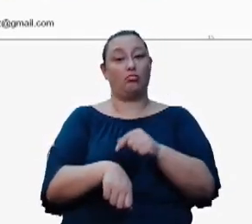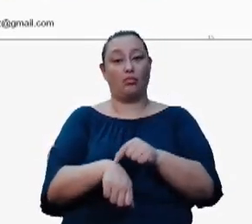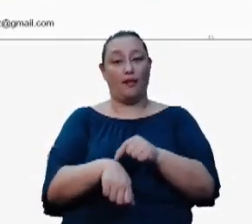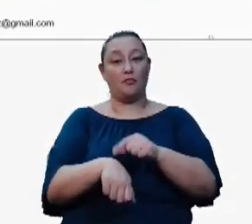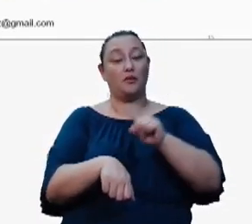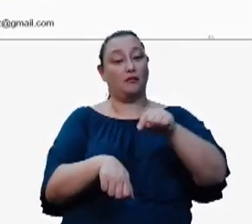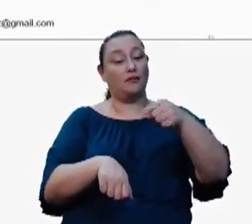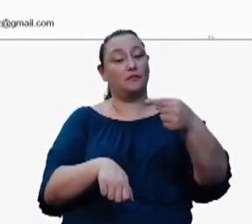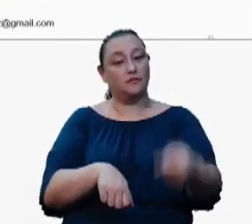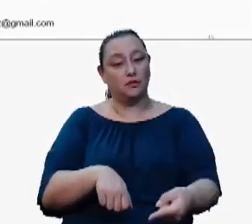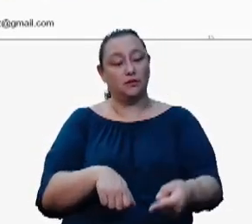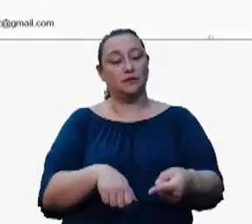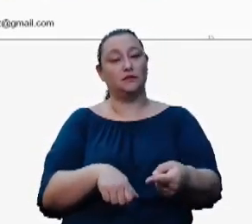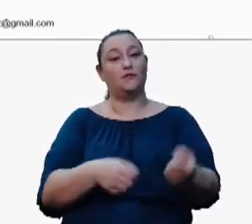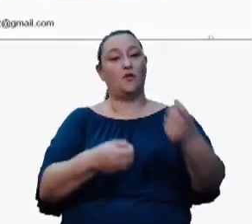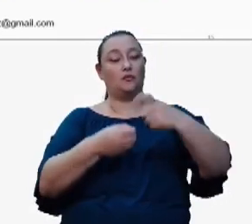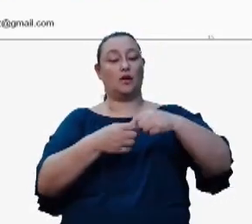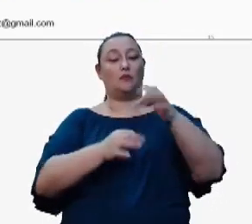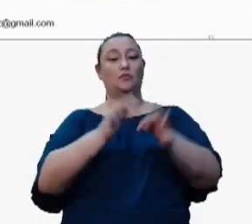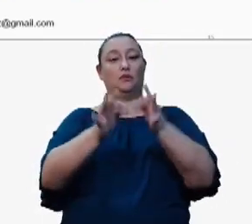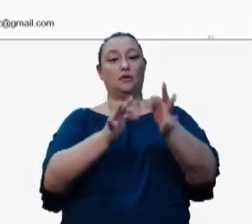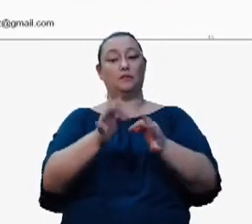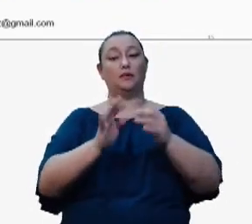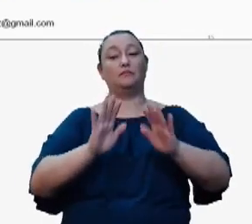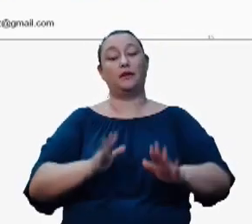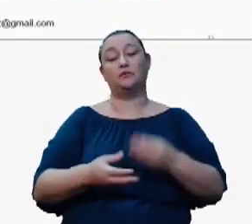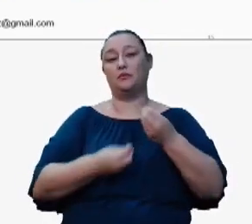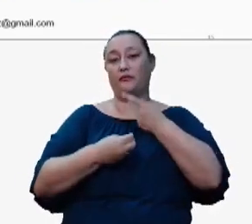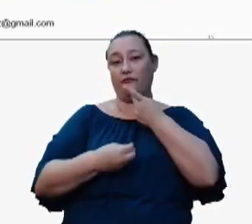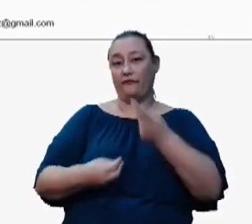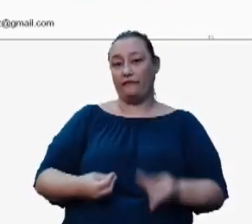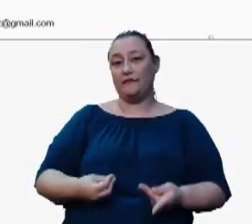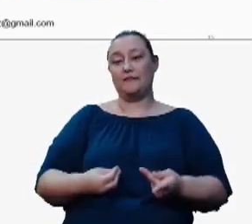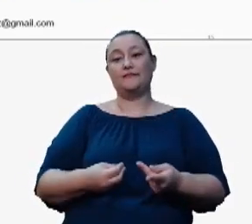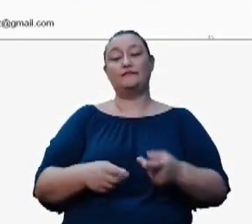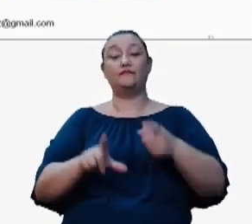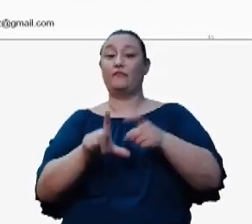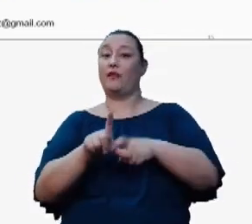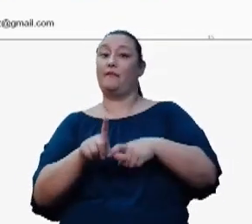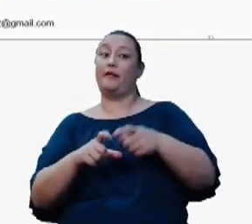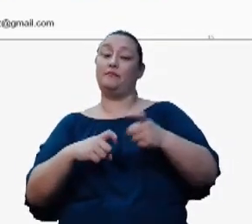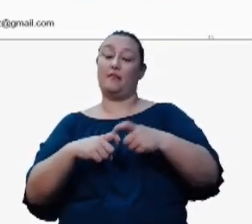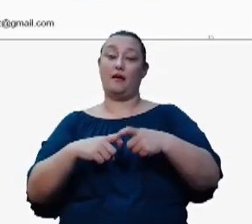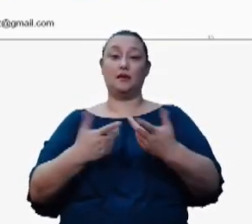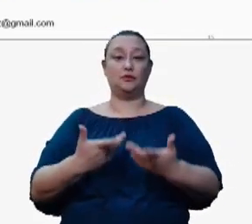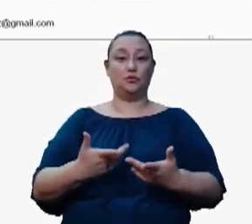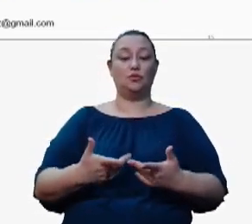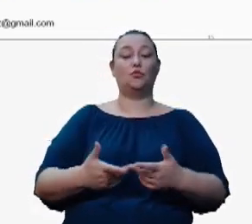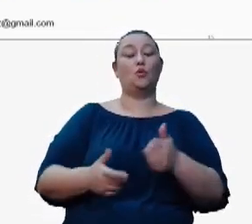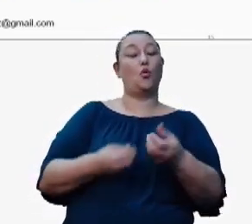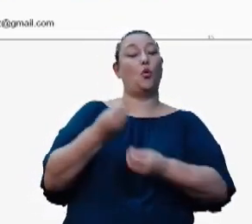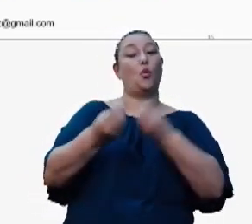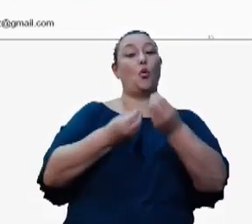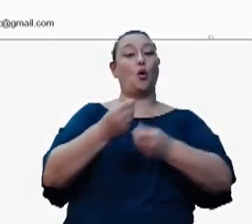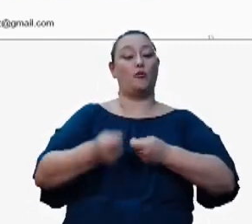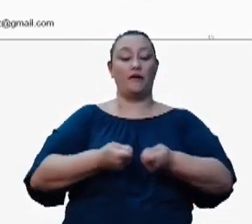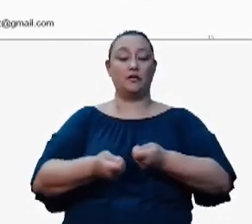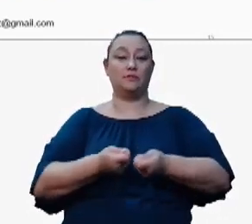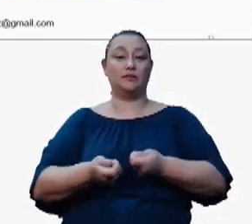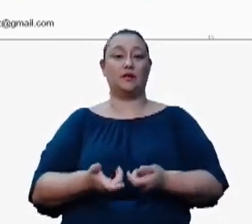depois continuar com o tratamento. Mas, como já falei, dependendo mesmo, vai ser administrados quando